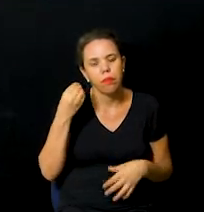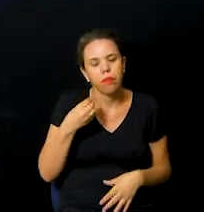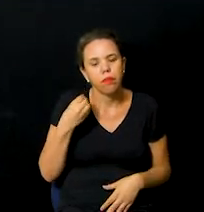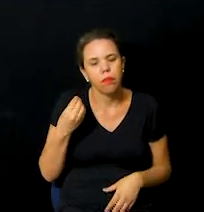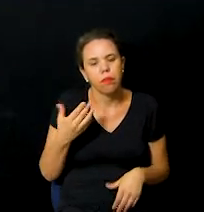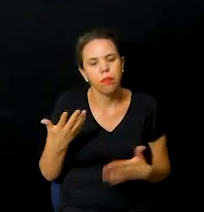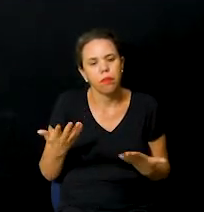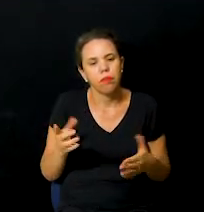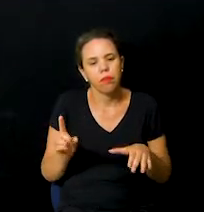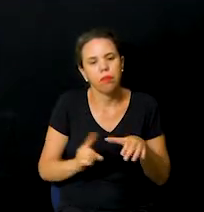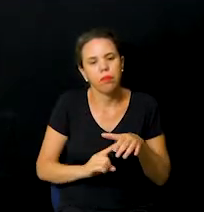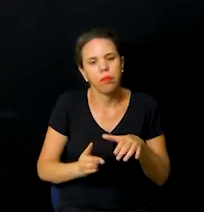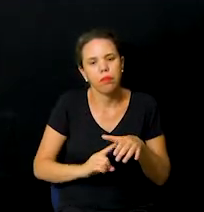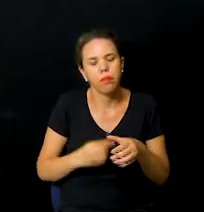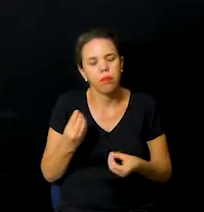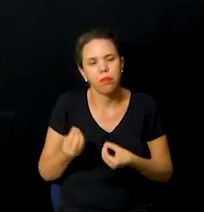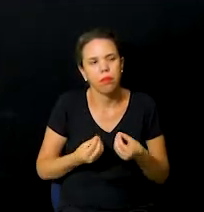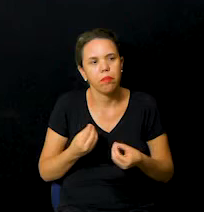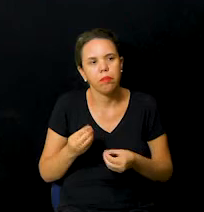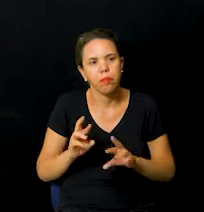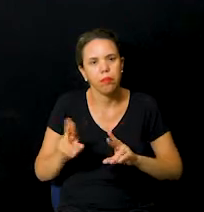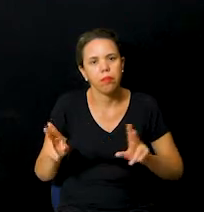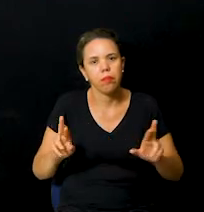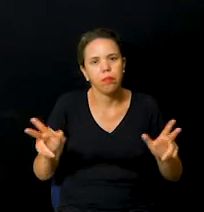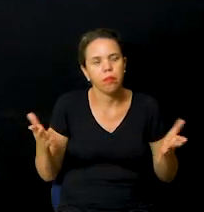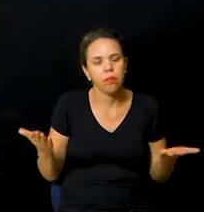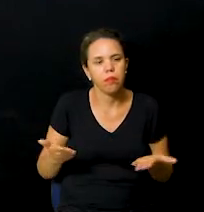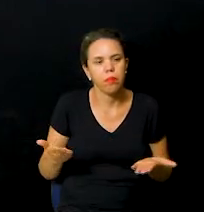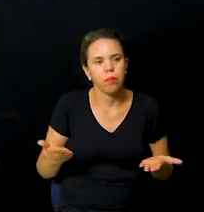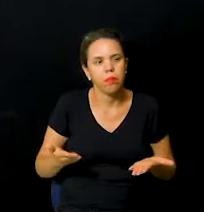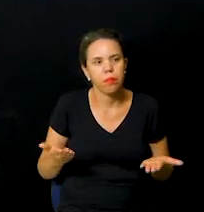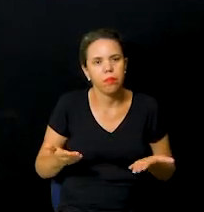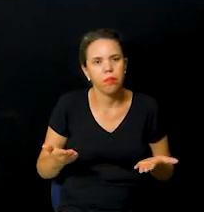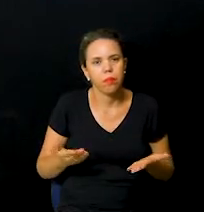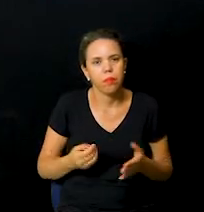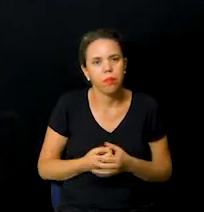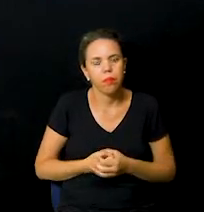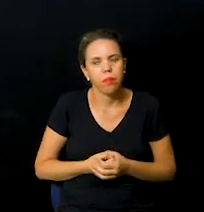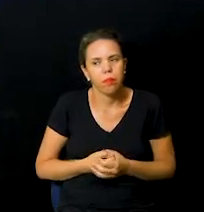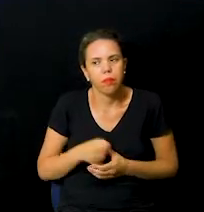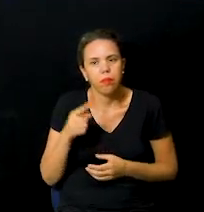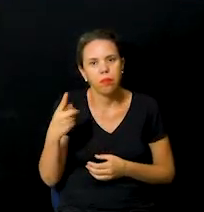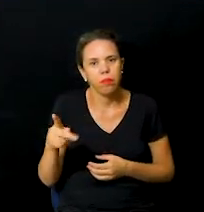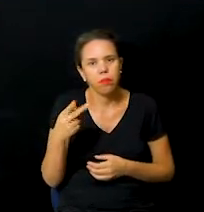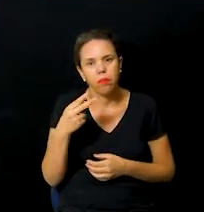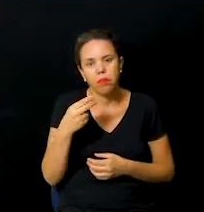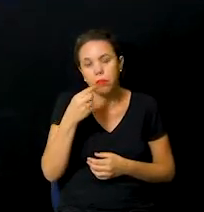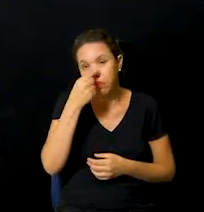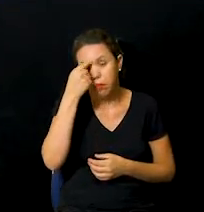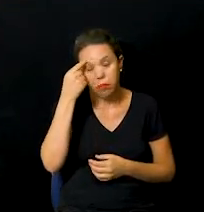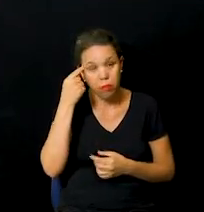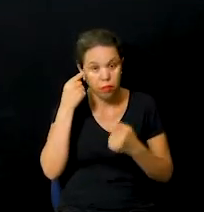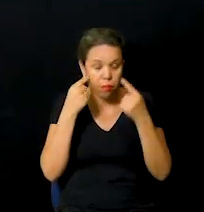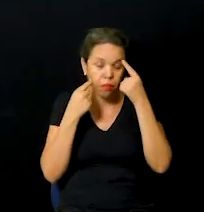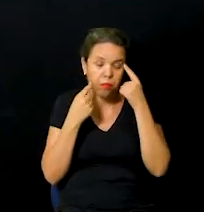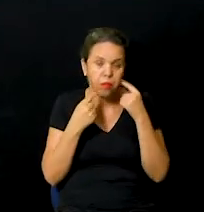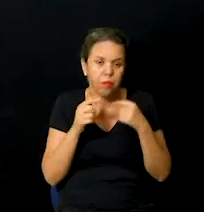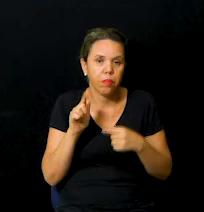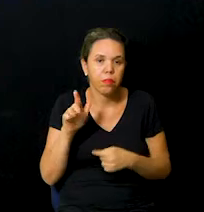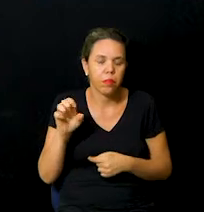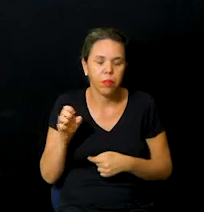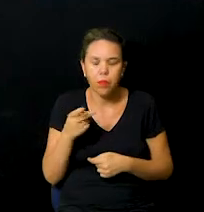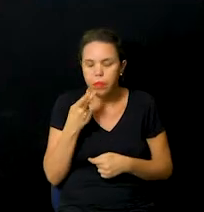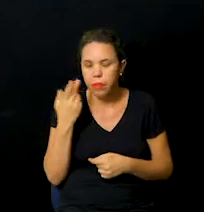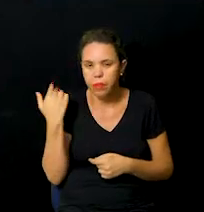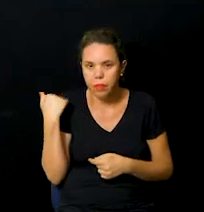em experiências do cliente, como que você se diferencia. Hoje, o que vai diferenciar você, designer de sobrancelha, como